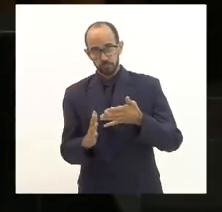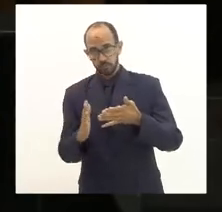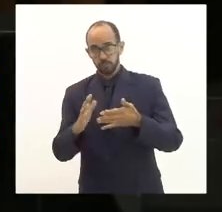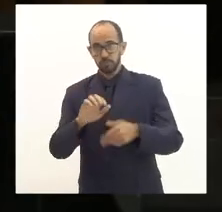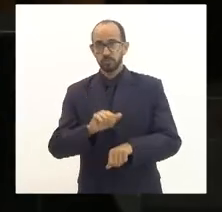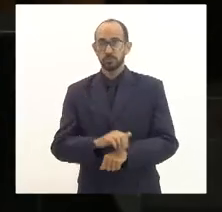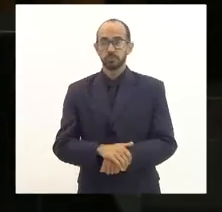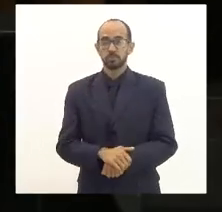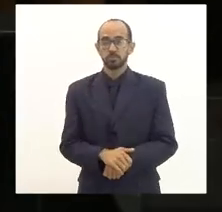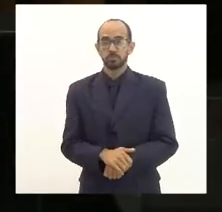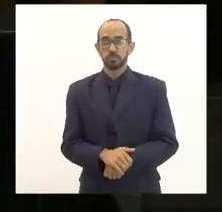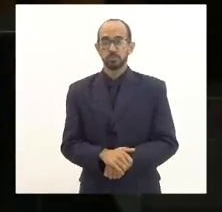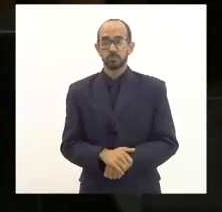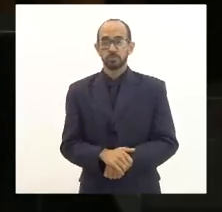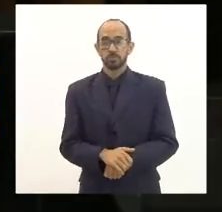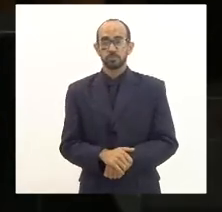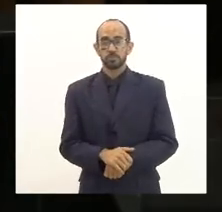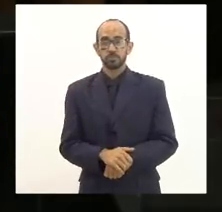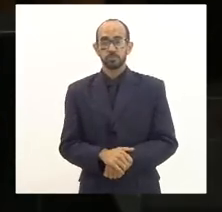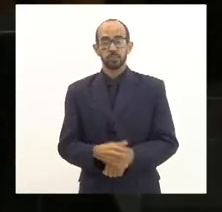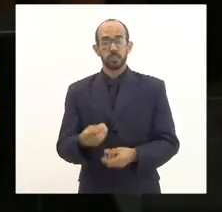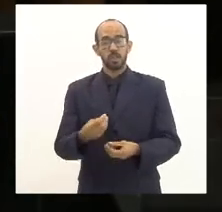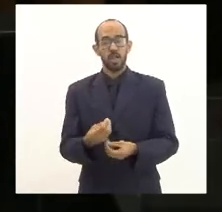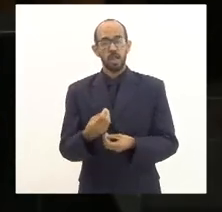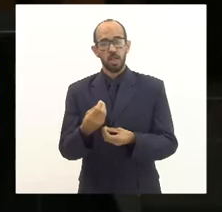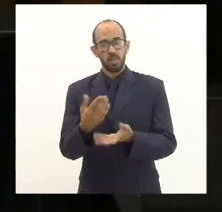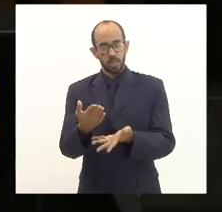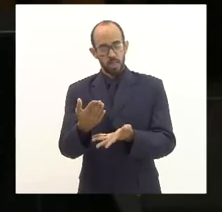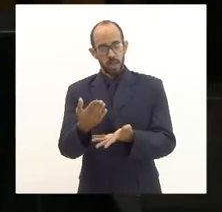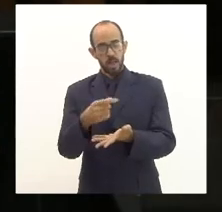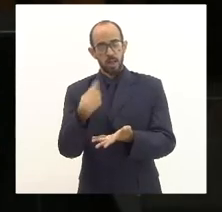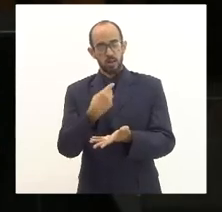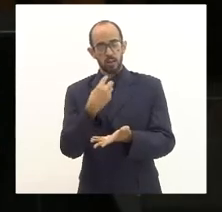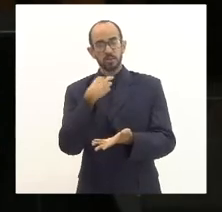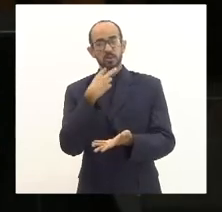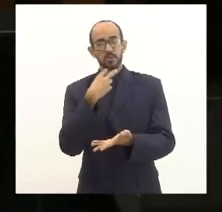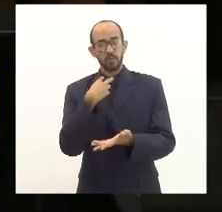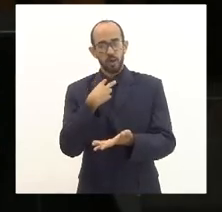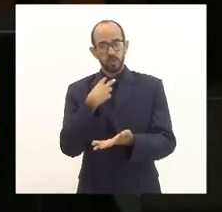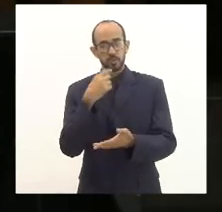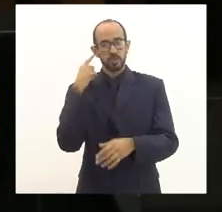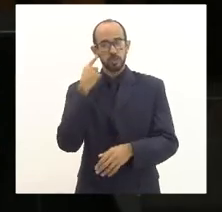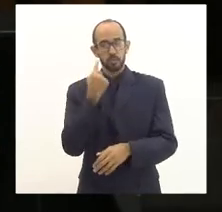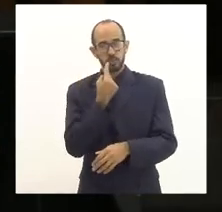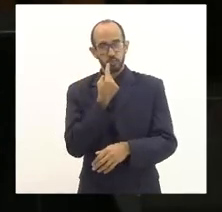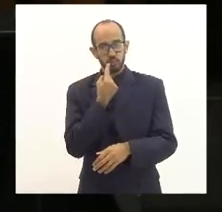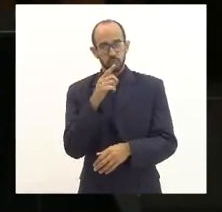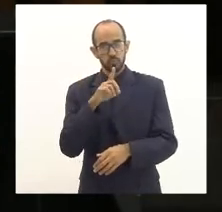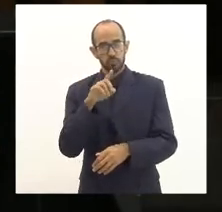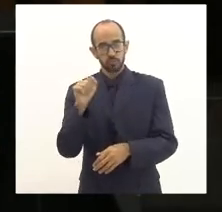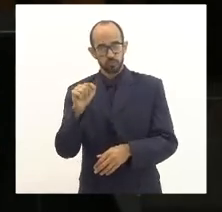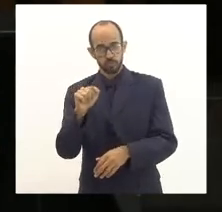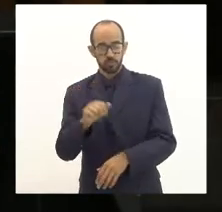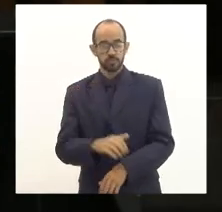libras e leva nós sua voz aos deficientes auditivos